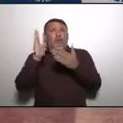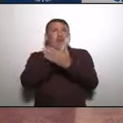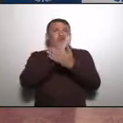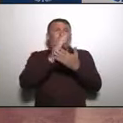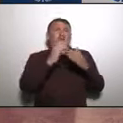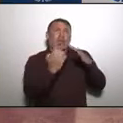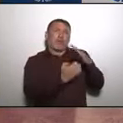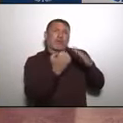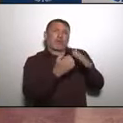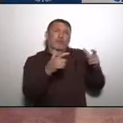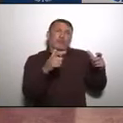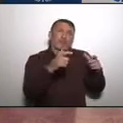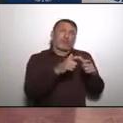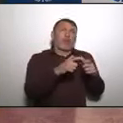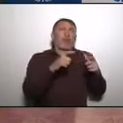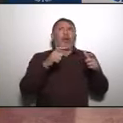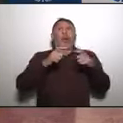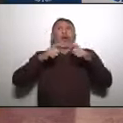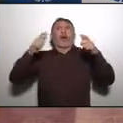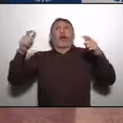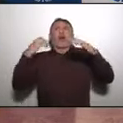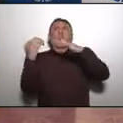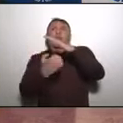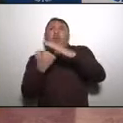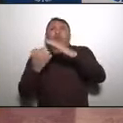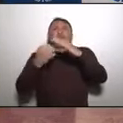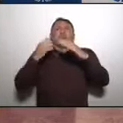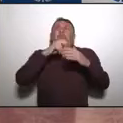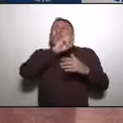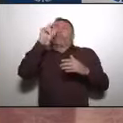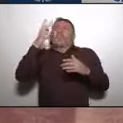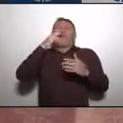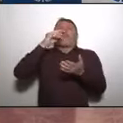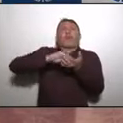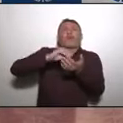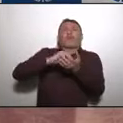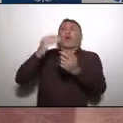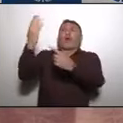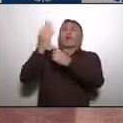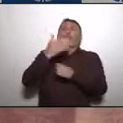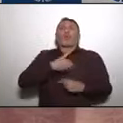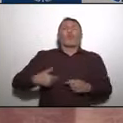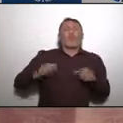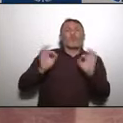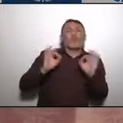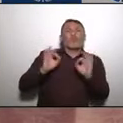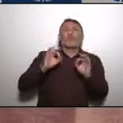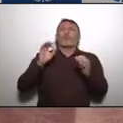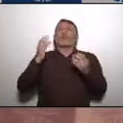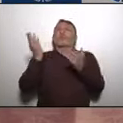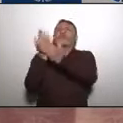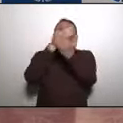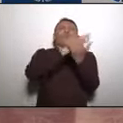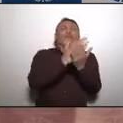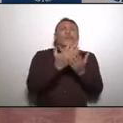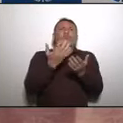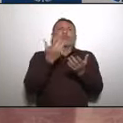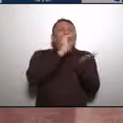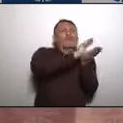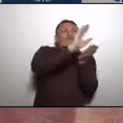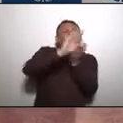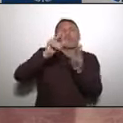empresas, para auxiliar no fundo do governo, para gerar renda, para distribuir renda para essas pessoas. Então, eu queria ver se